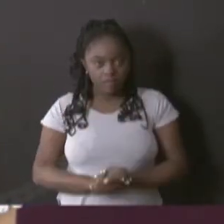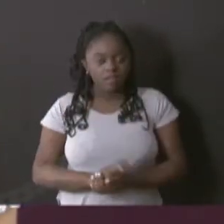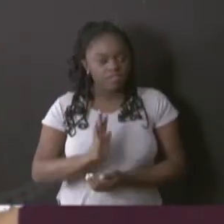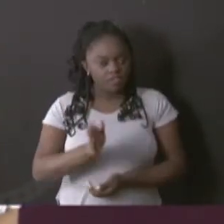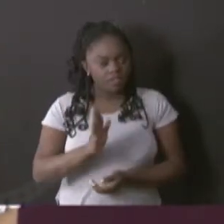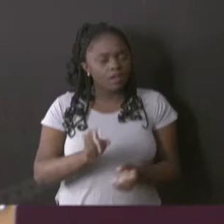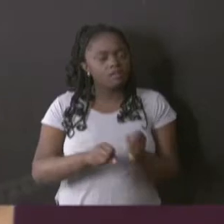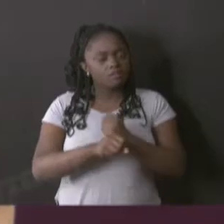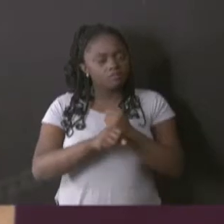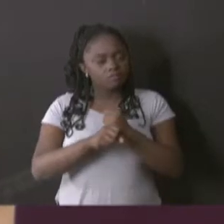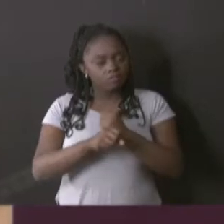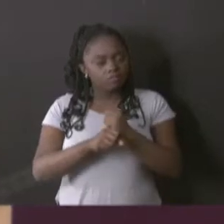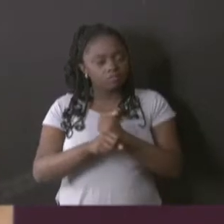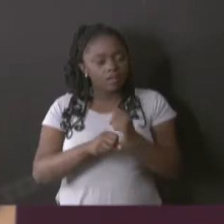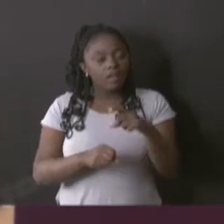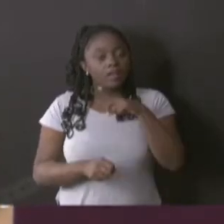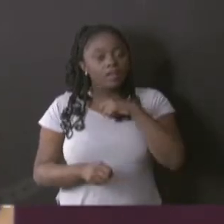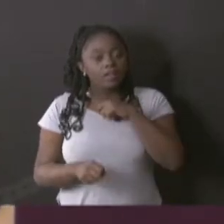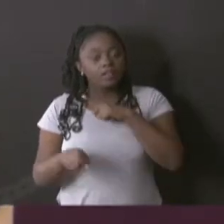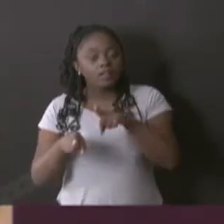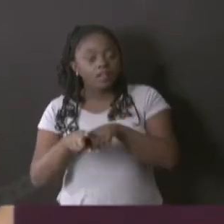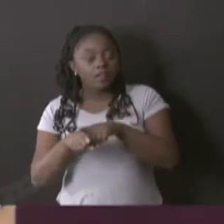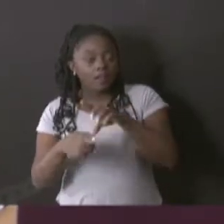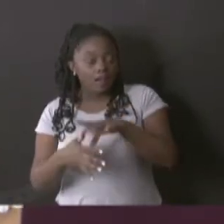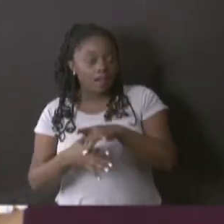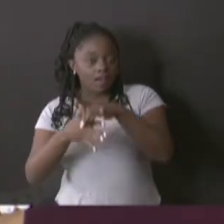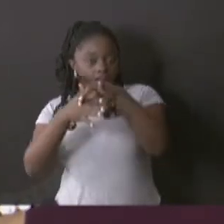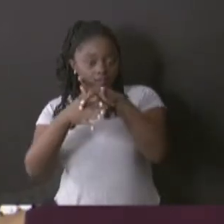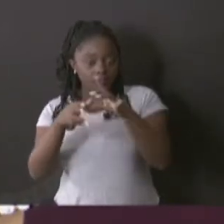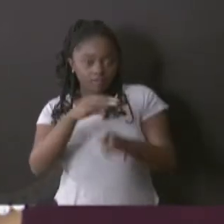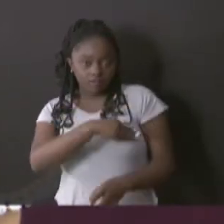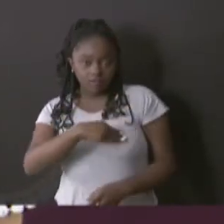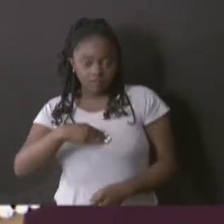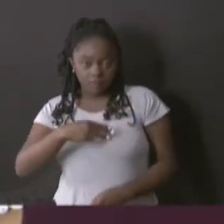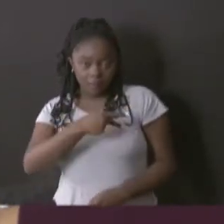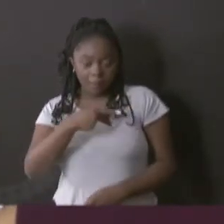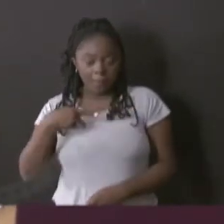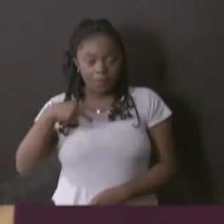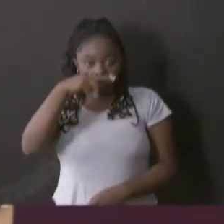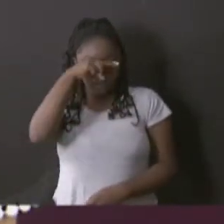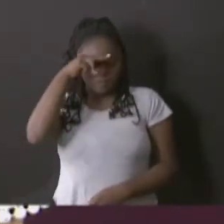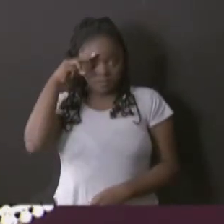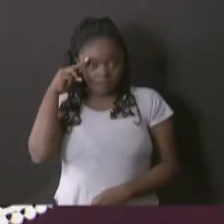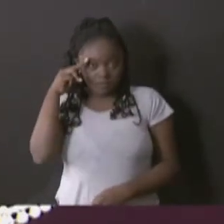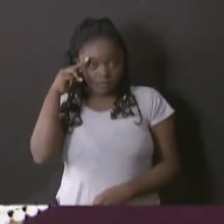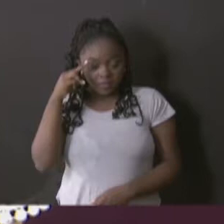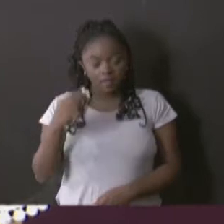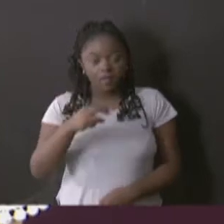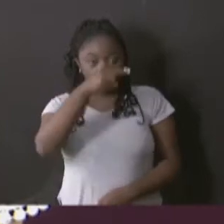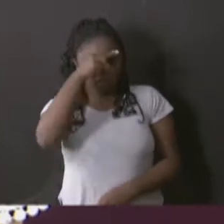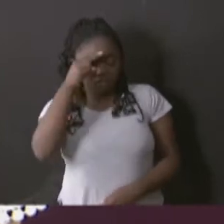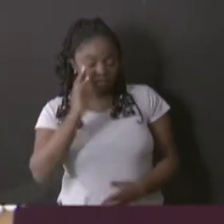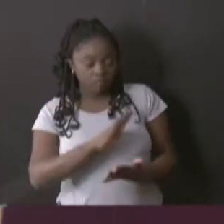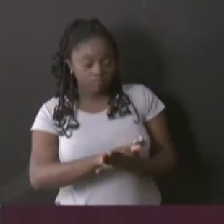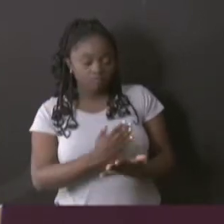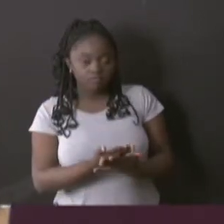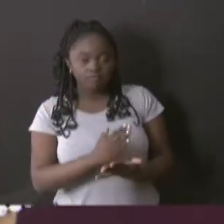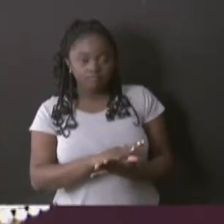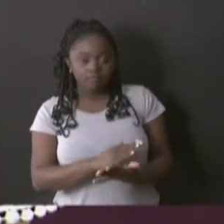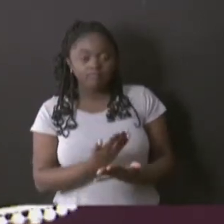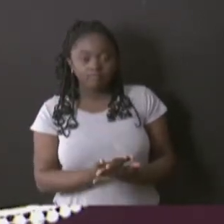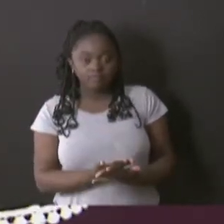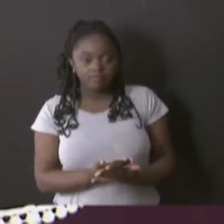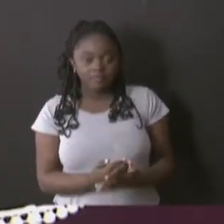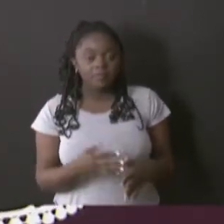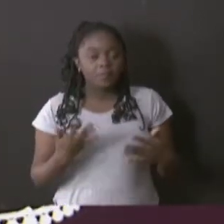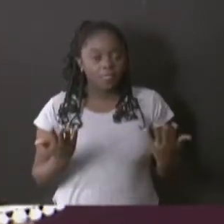muitos anos e tudo, e temos a líder do ministério, que é a pastora Núbia, e ela que interpreta, uhum. né? Então, é